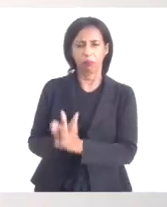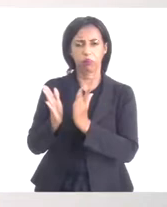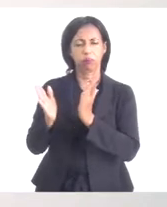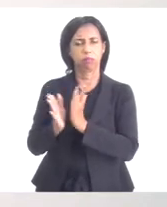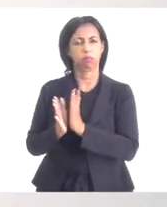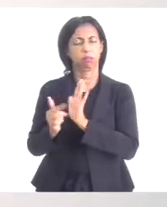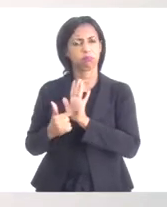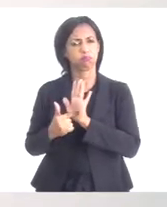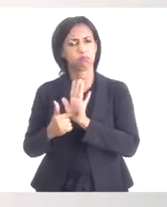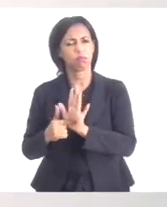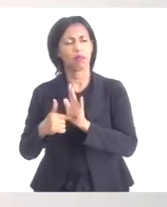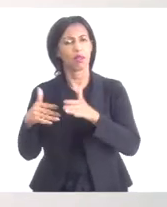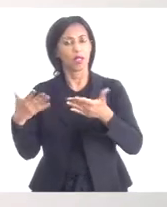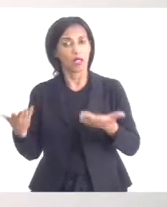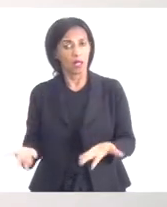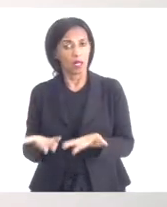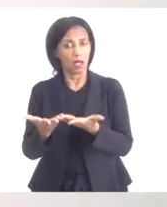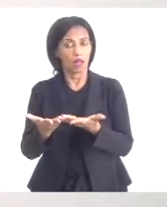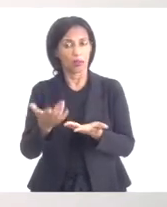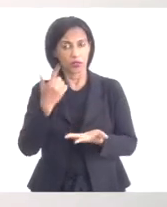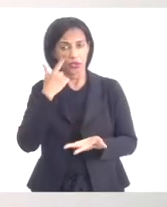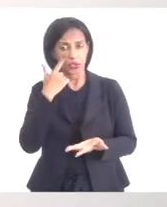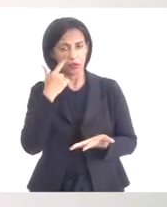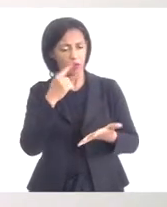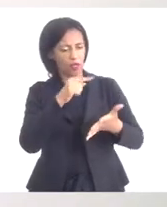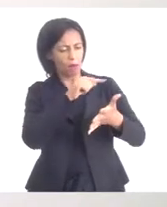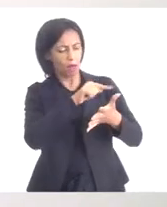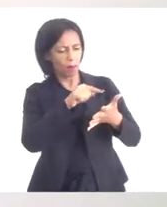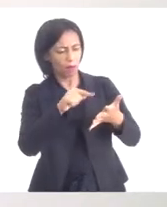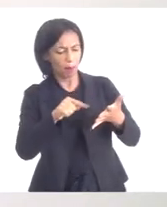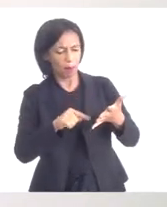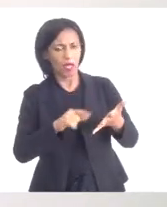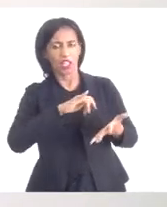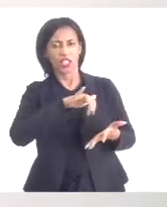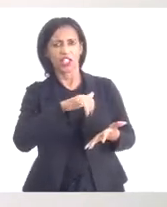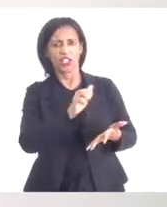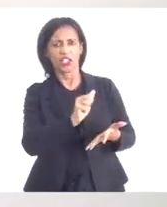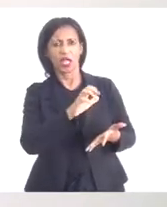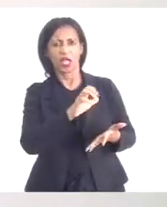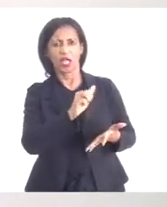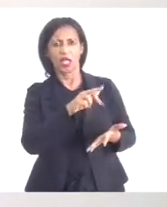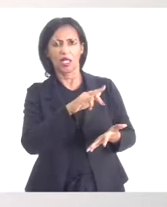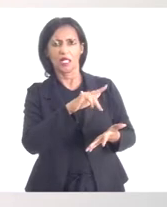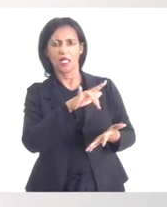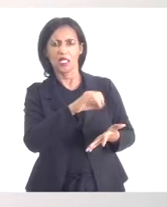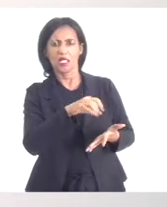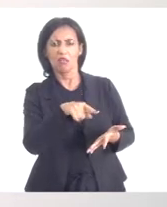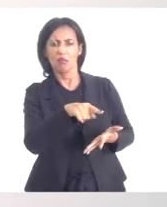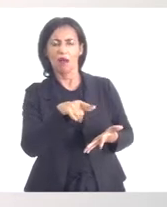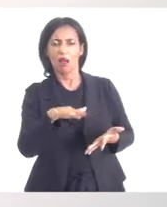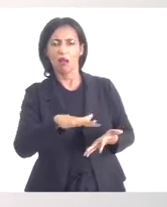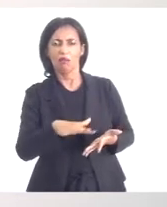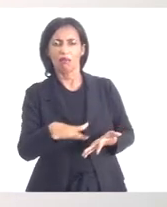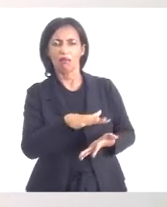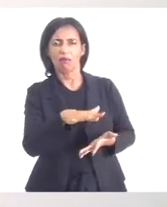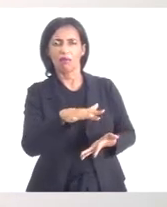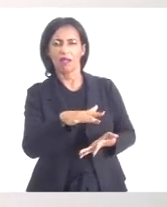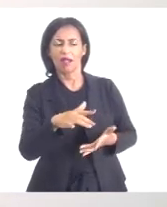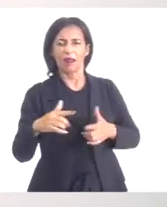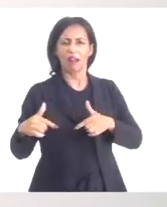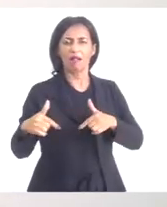EA Óbvio quando a gente vê e aqui apontamos o jacarezinho quando a gente vê por exemplo